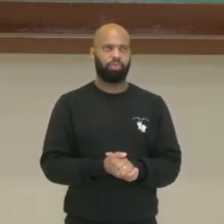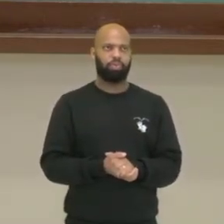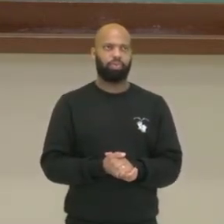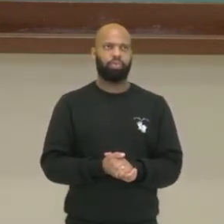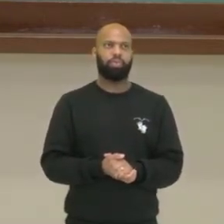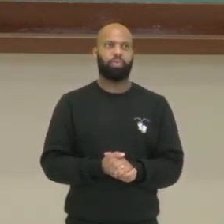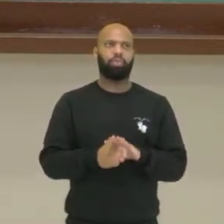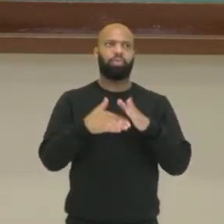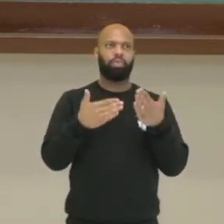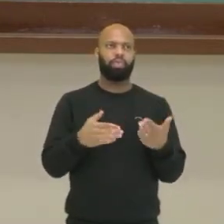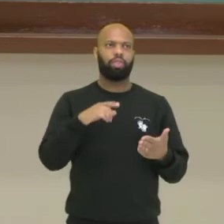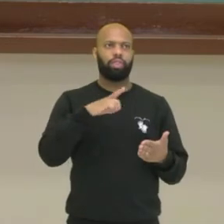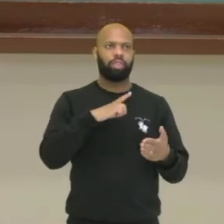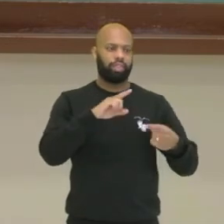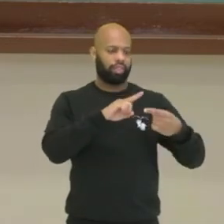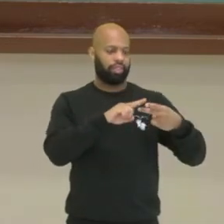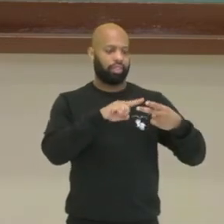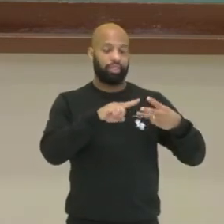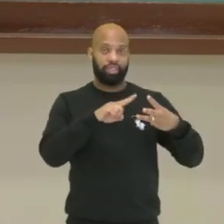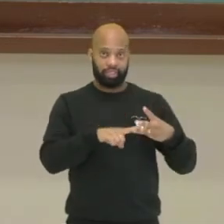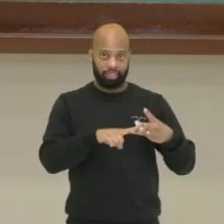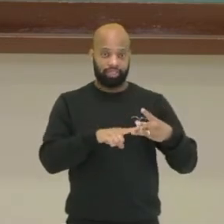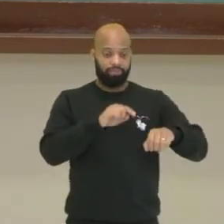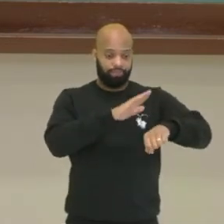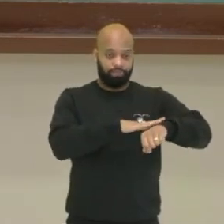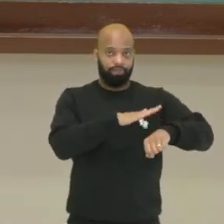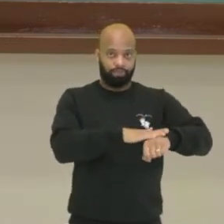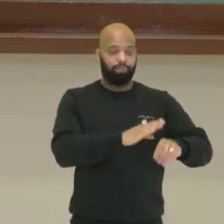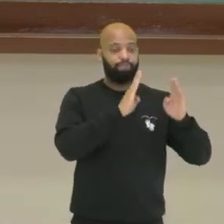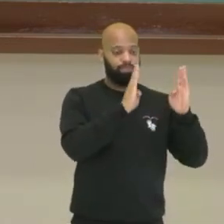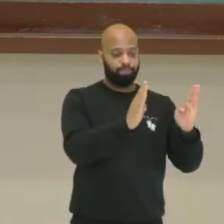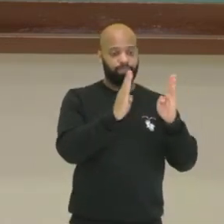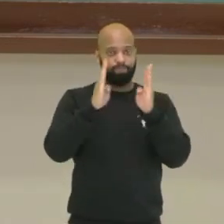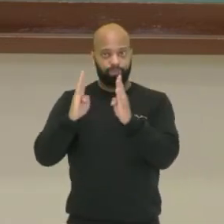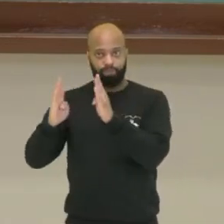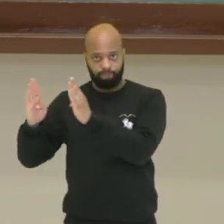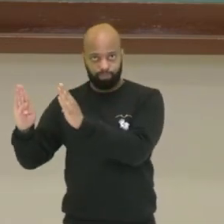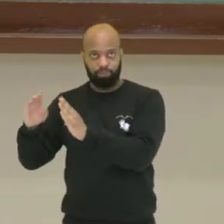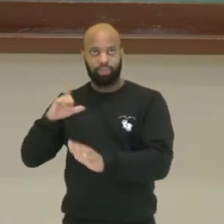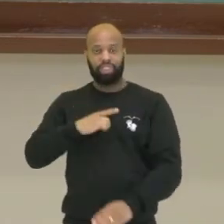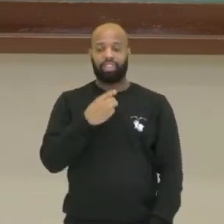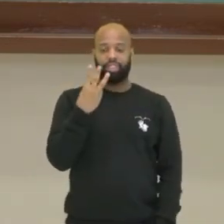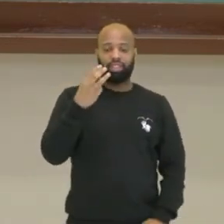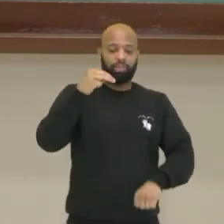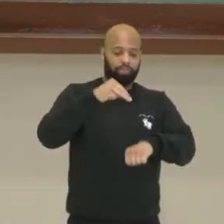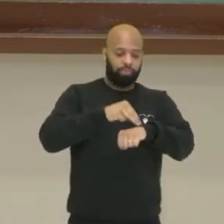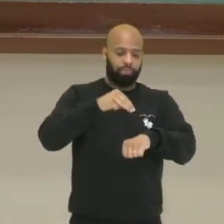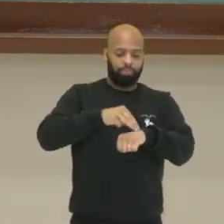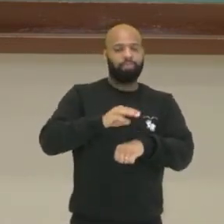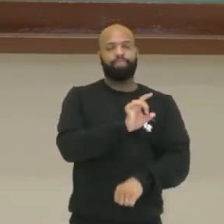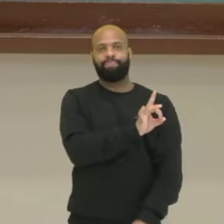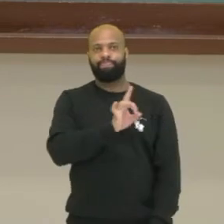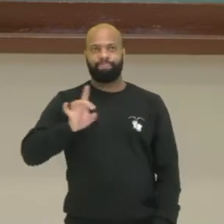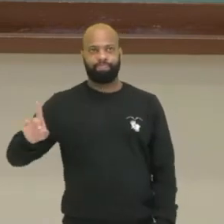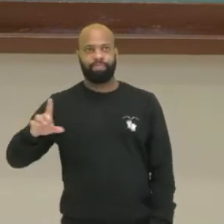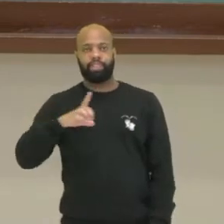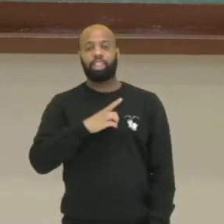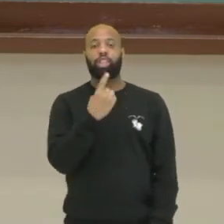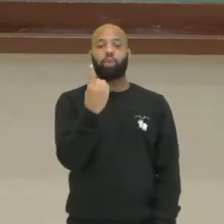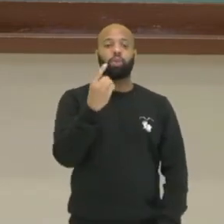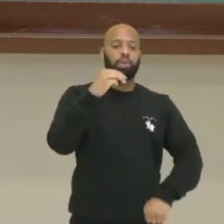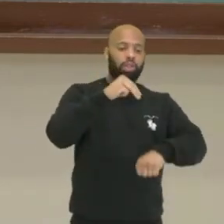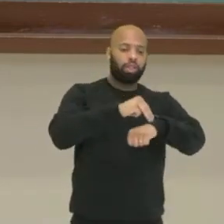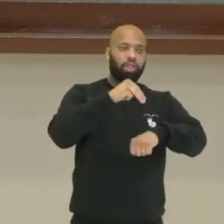esgrima? São 3 rounds, tá? De 3 minutos, tendo 1